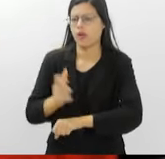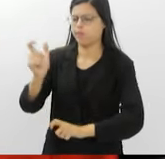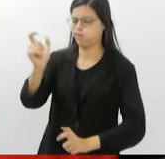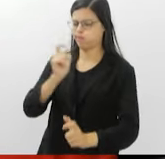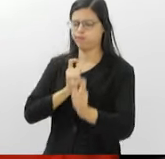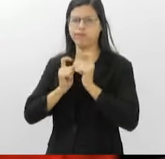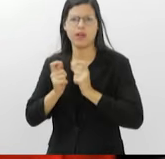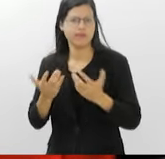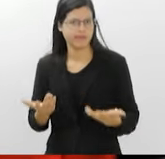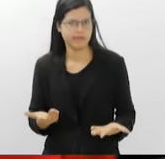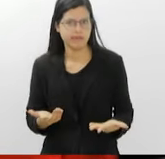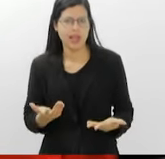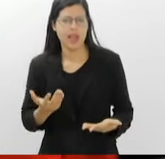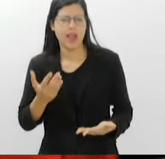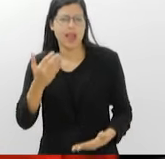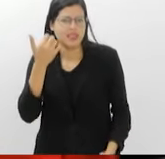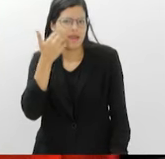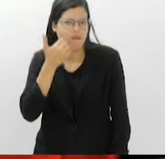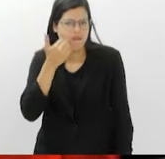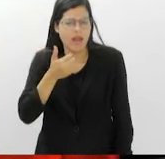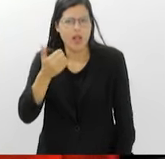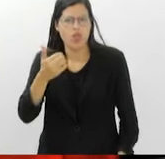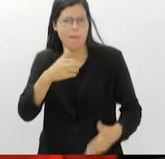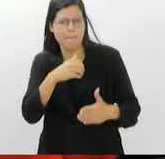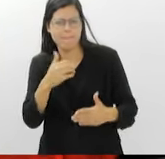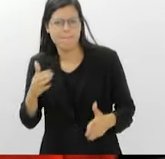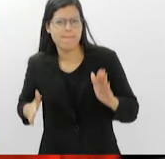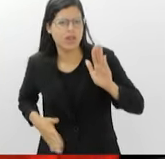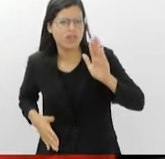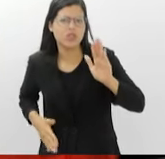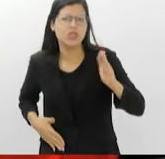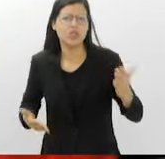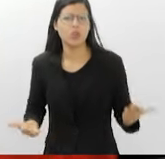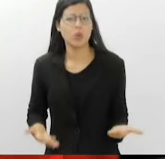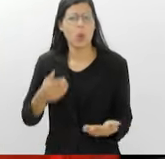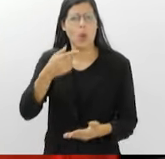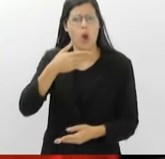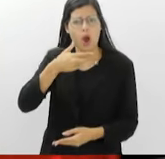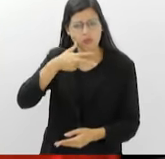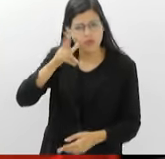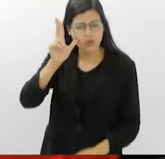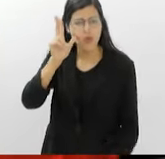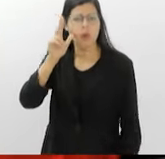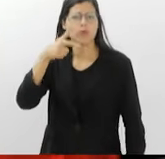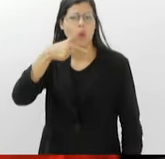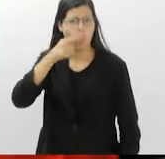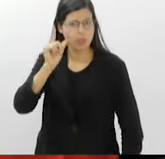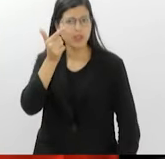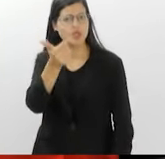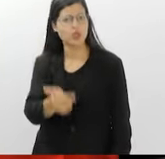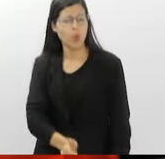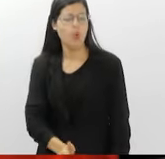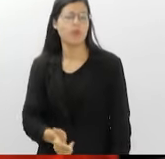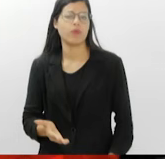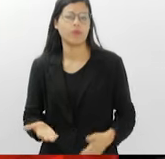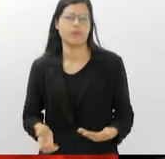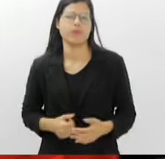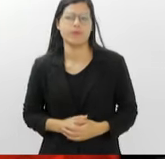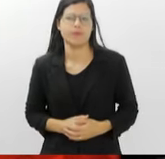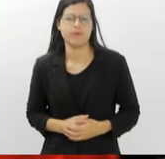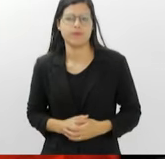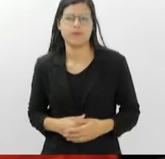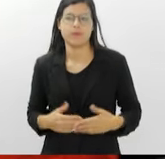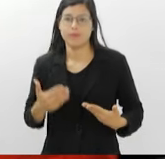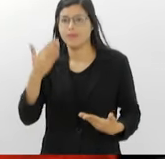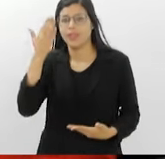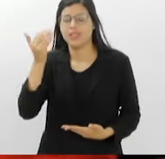Canalha, bandido, virou rotina, senhor presidente. Foi anteontem, ontem se repetiu e...